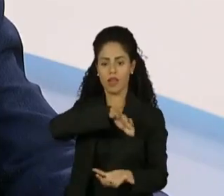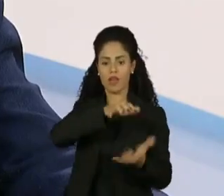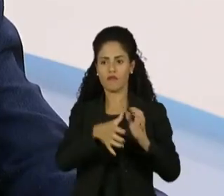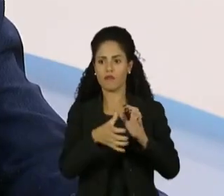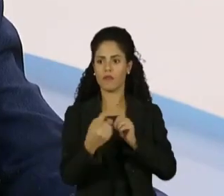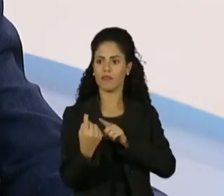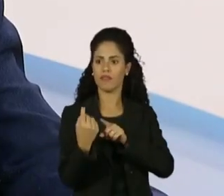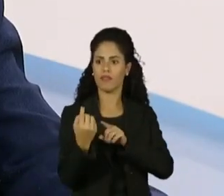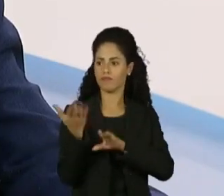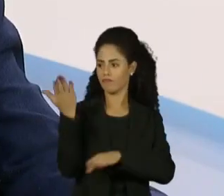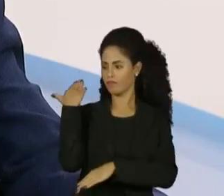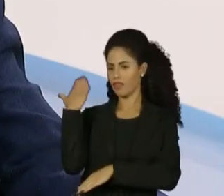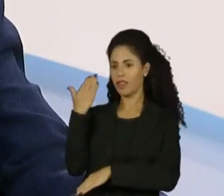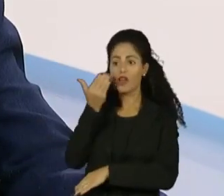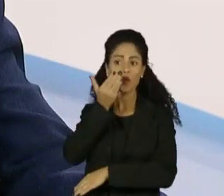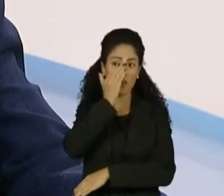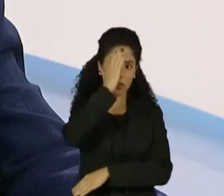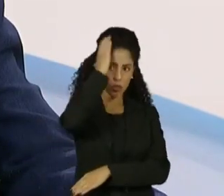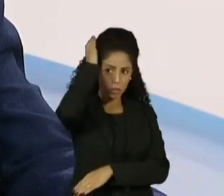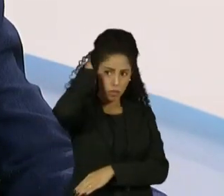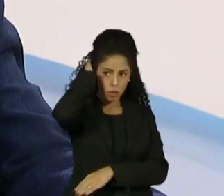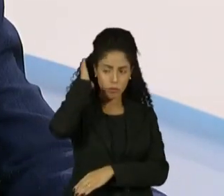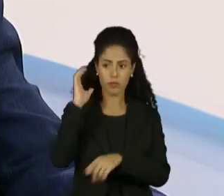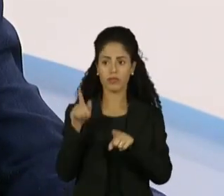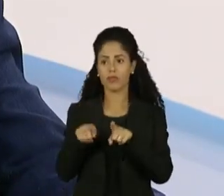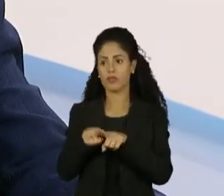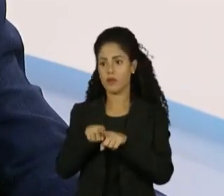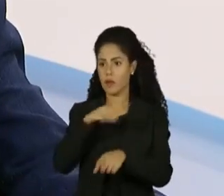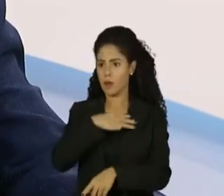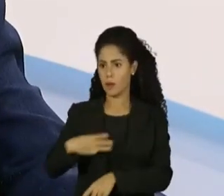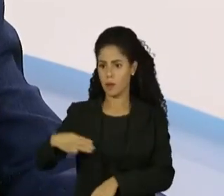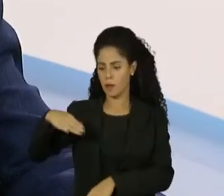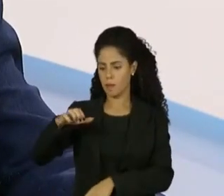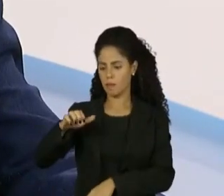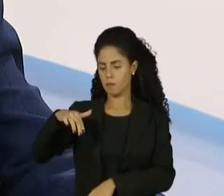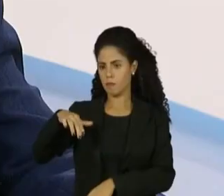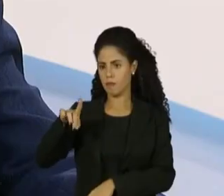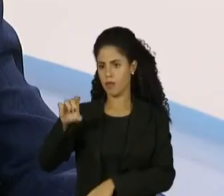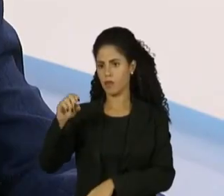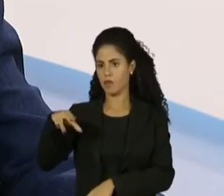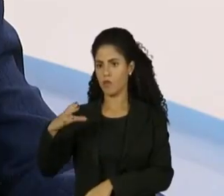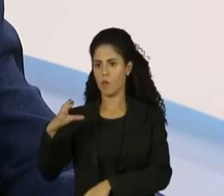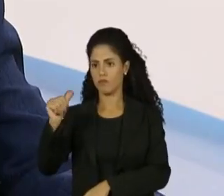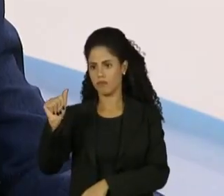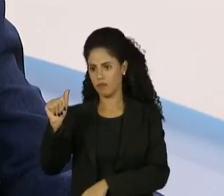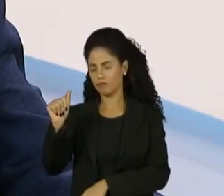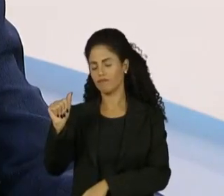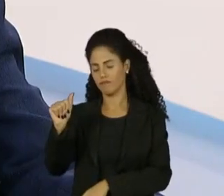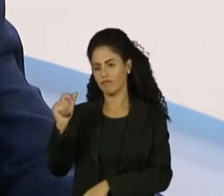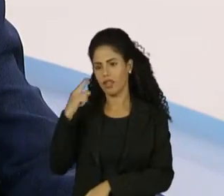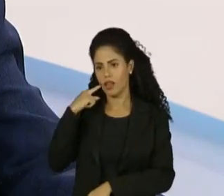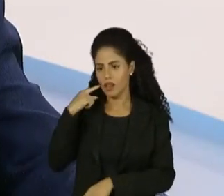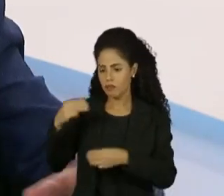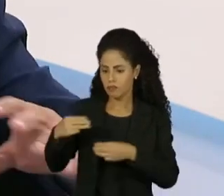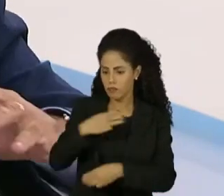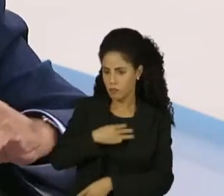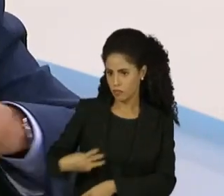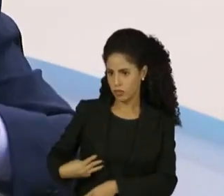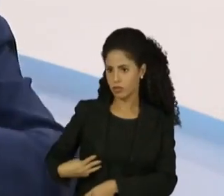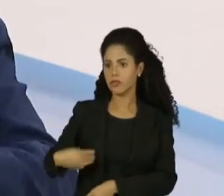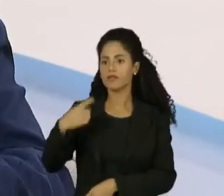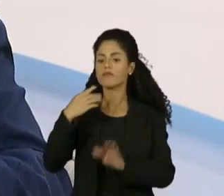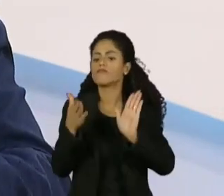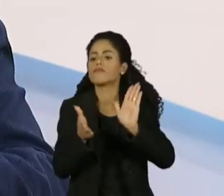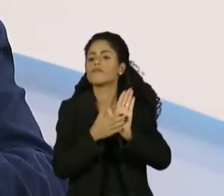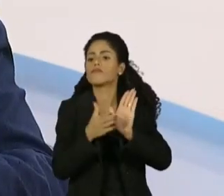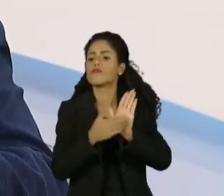Temer, cujo ministro era o ministro Mendonça, que também conversei um pouco antes de vir para cá. Né? A